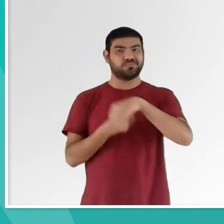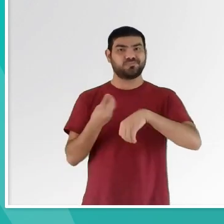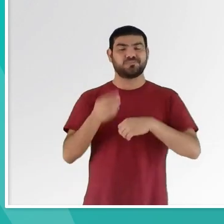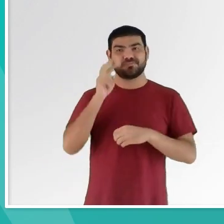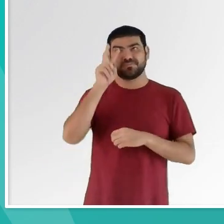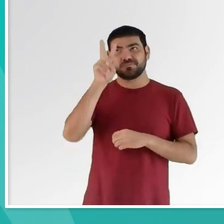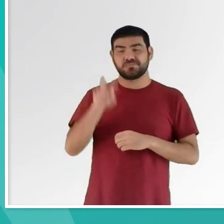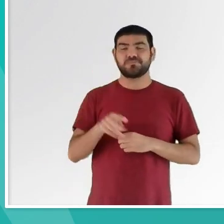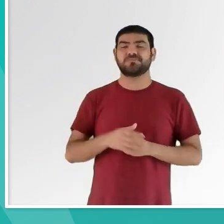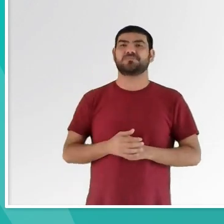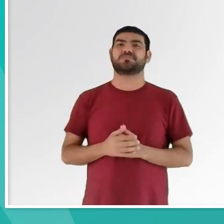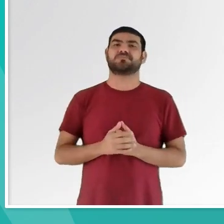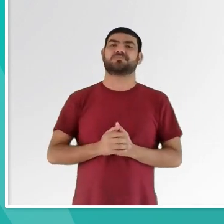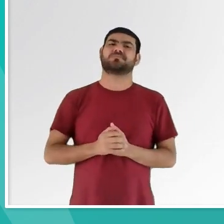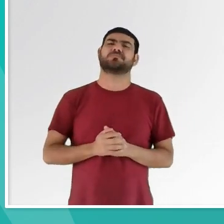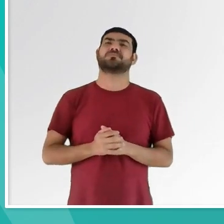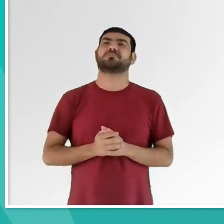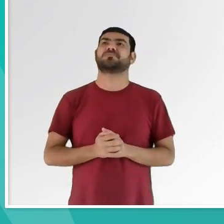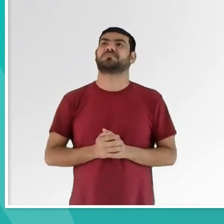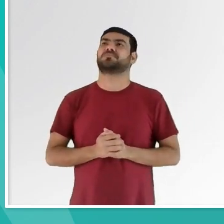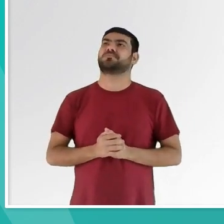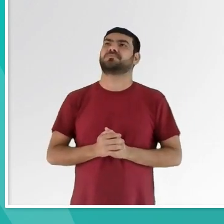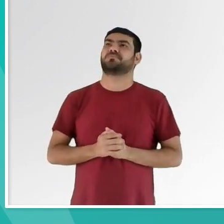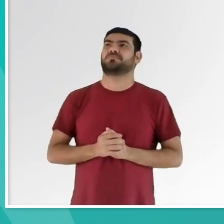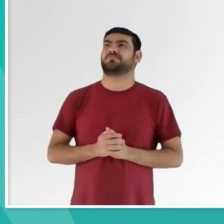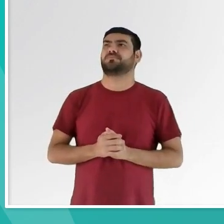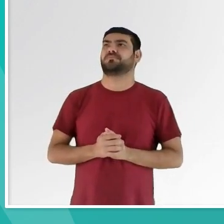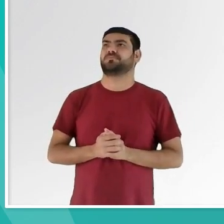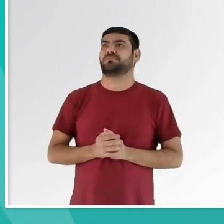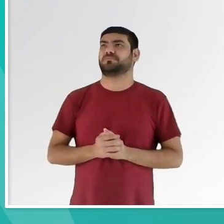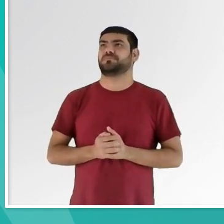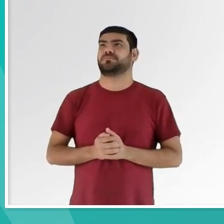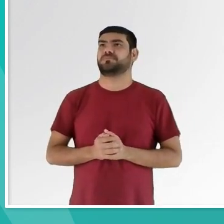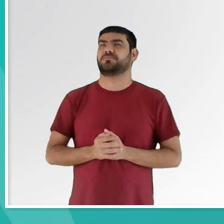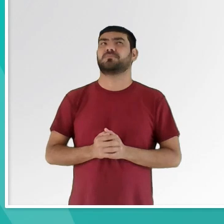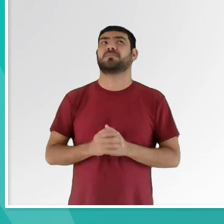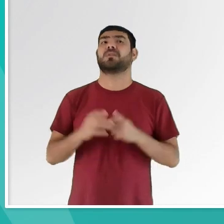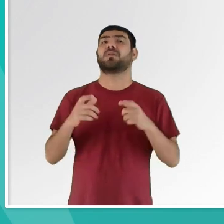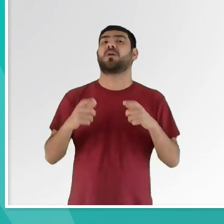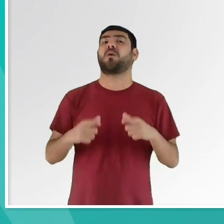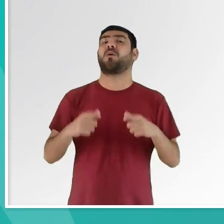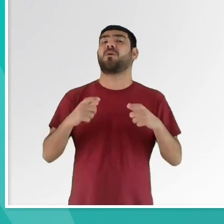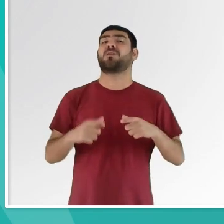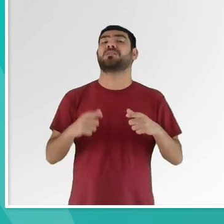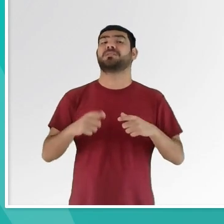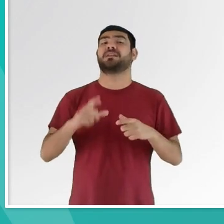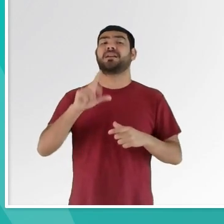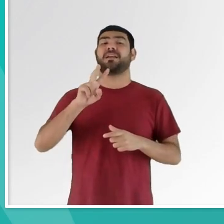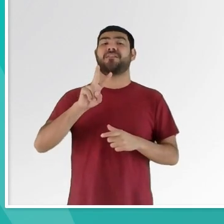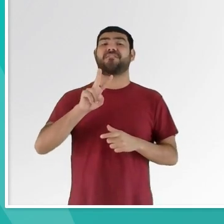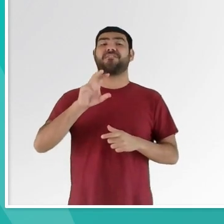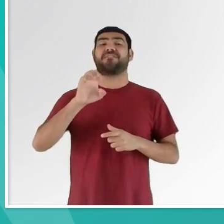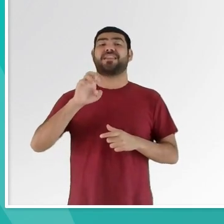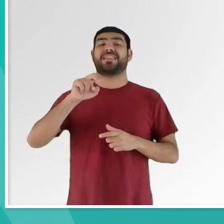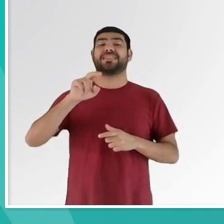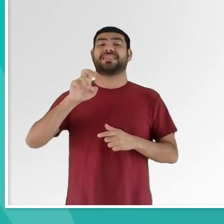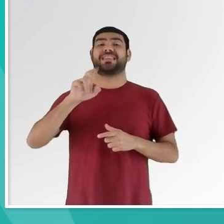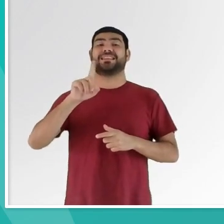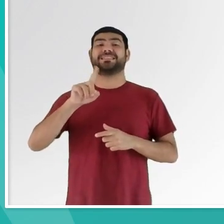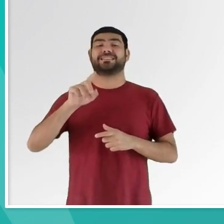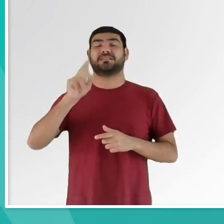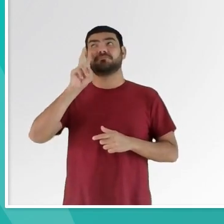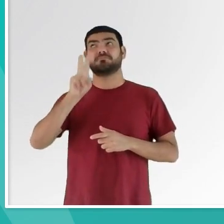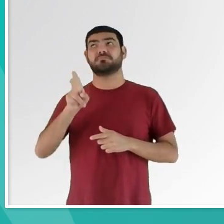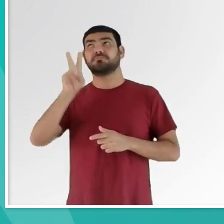exposição Arte Povera, tá? Ocorrida onde? Em Veneza. Continuando, a ideia de